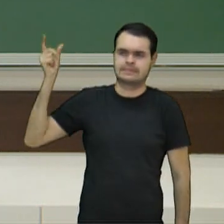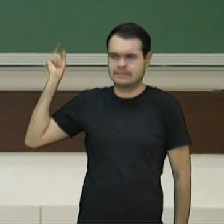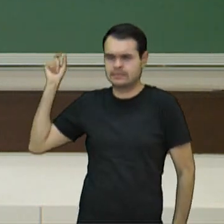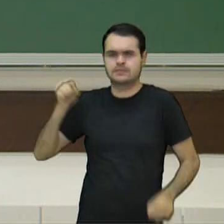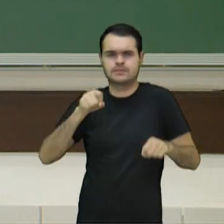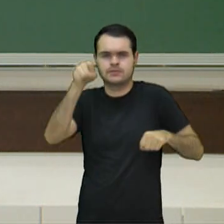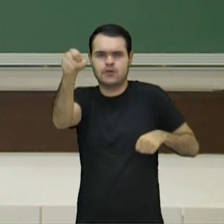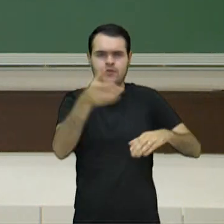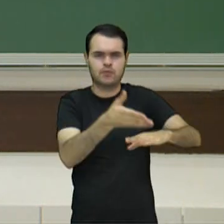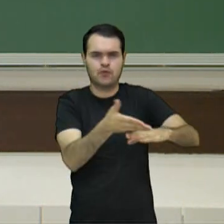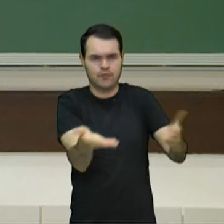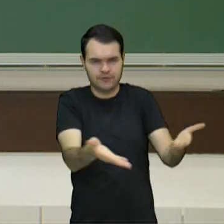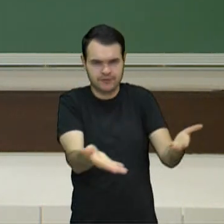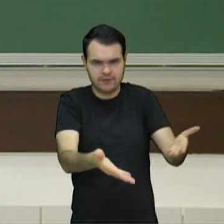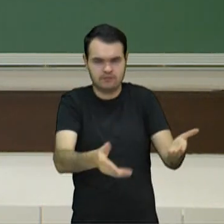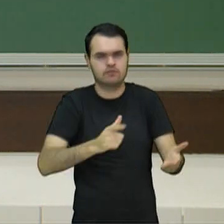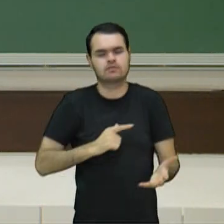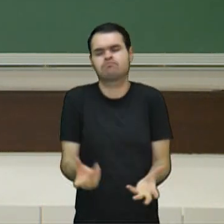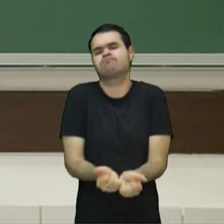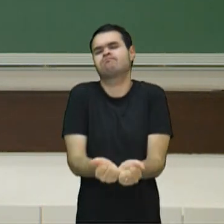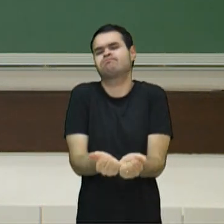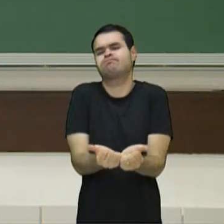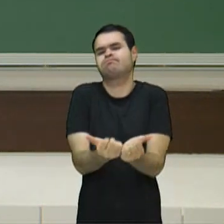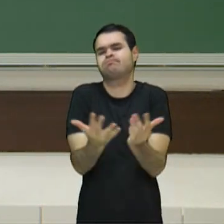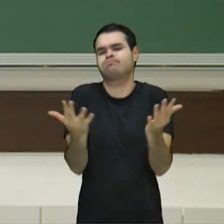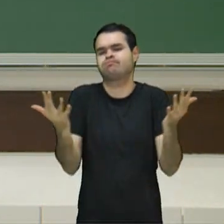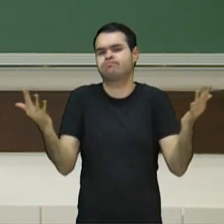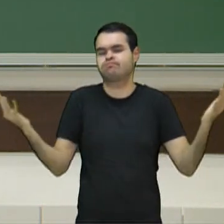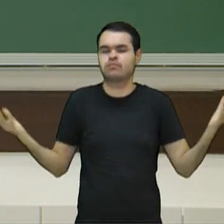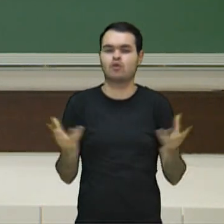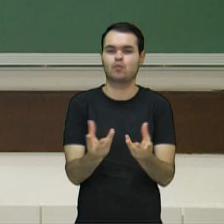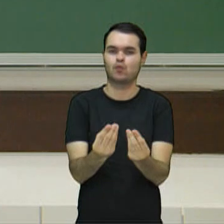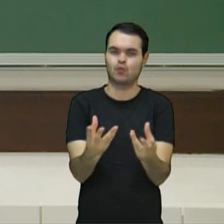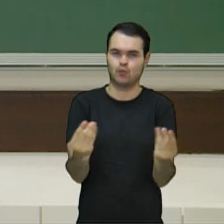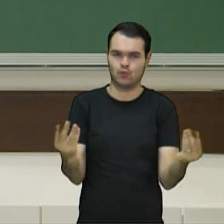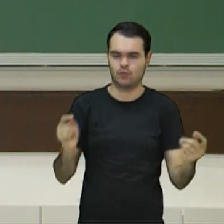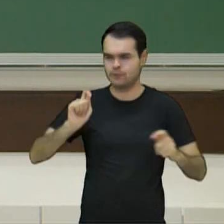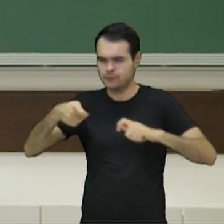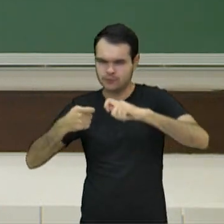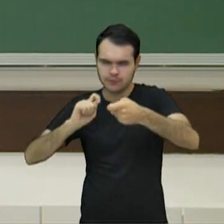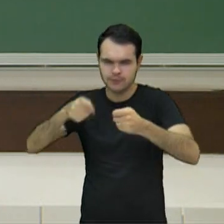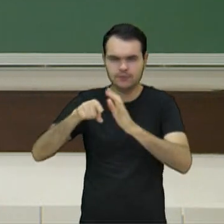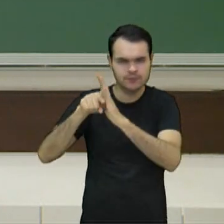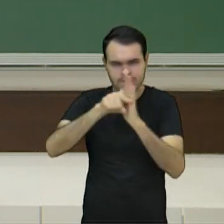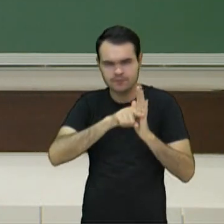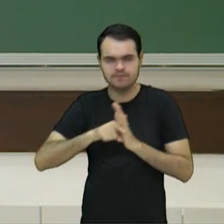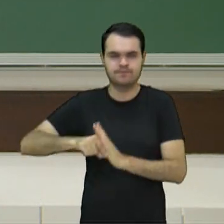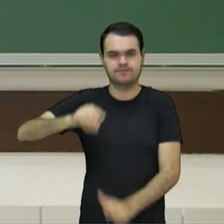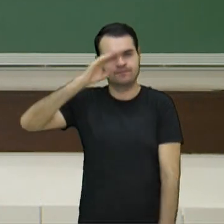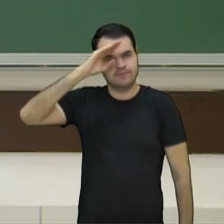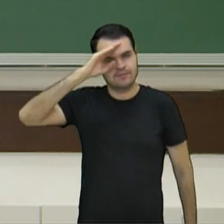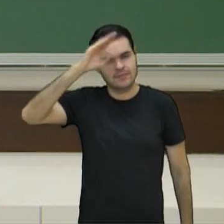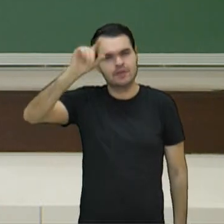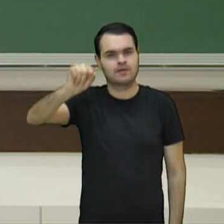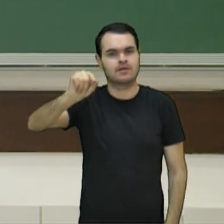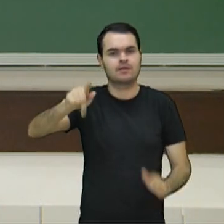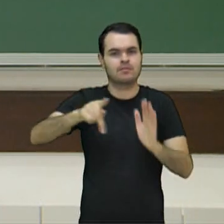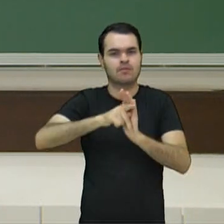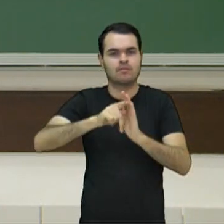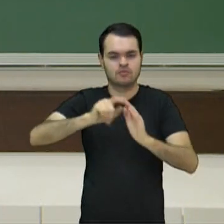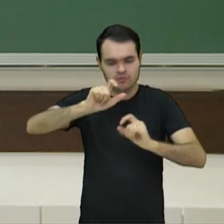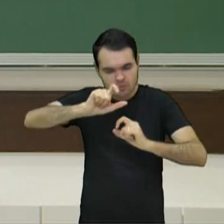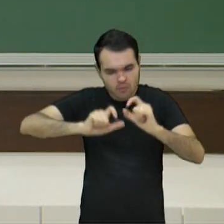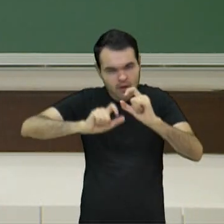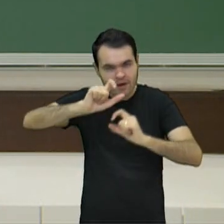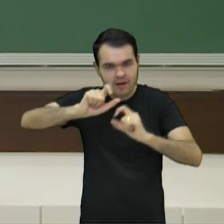modernos. Nós temos uma gama gigantesca de personagens que a gente pode pesquisar, principalmente na área do quadrinho,